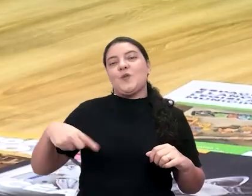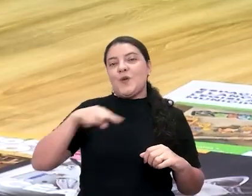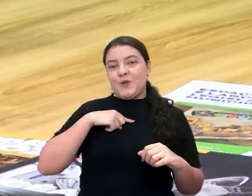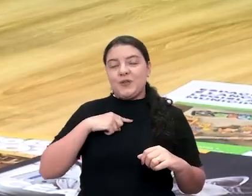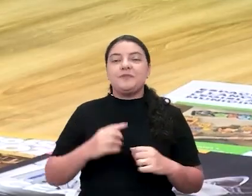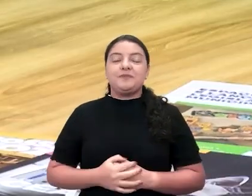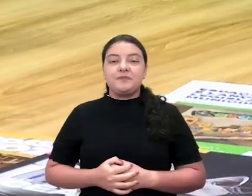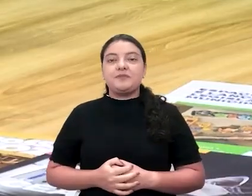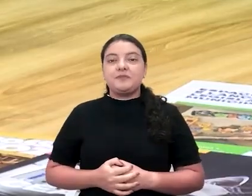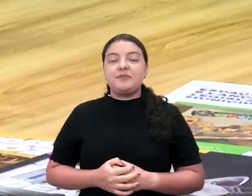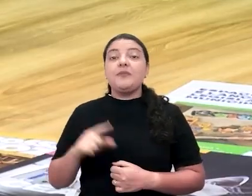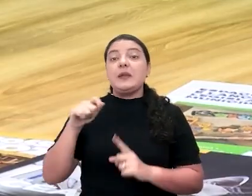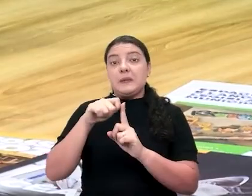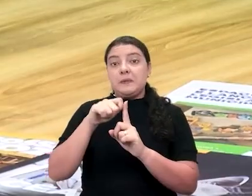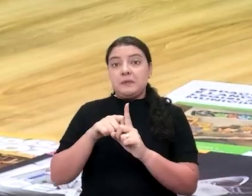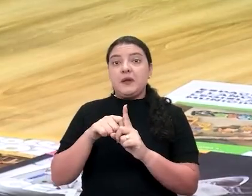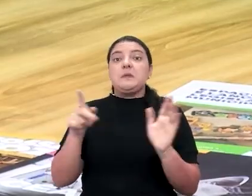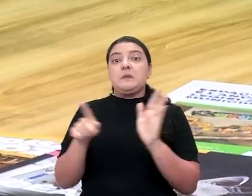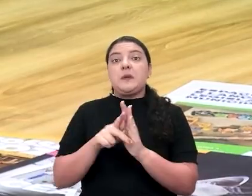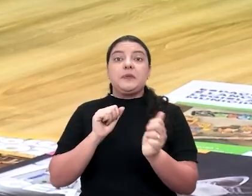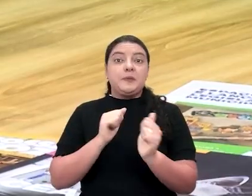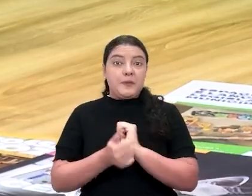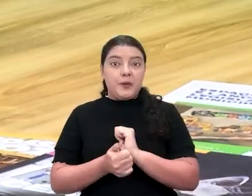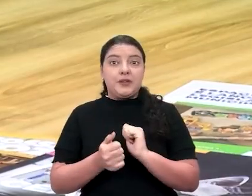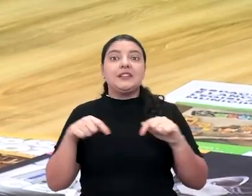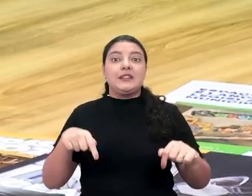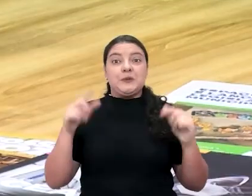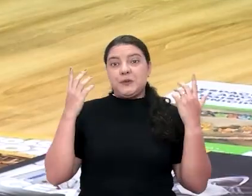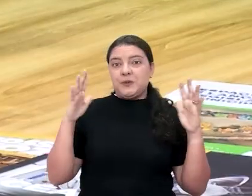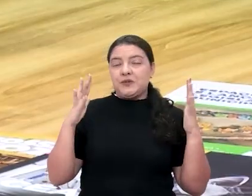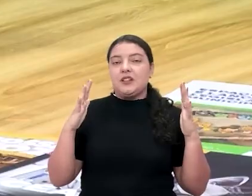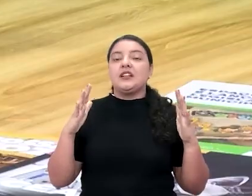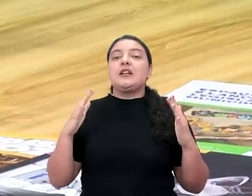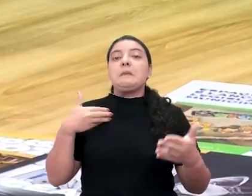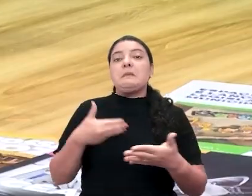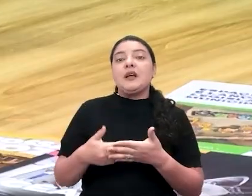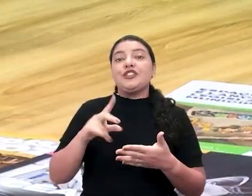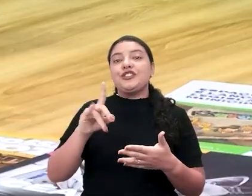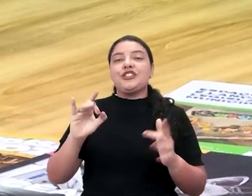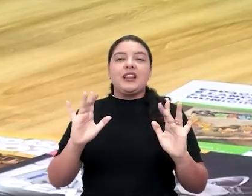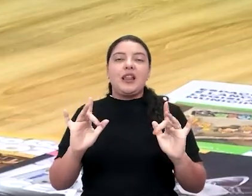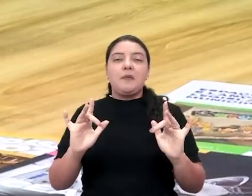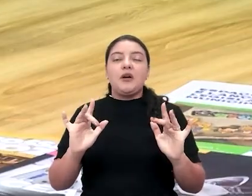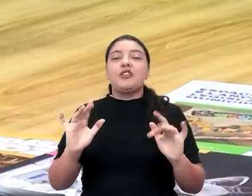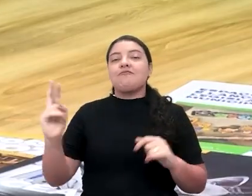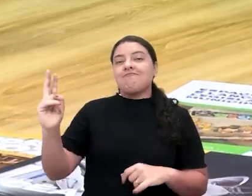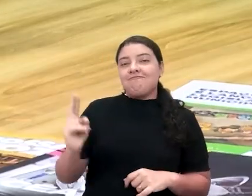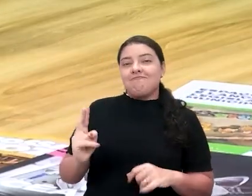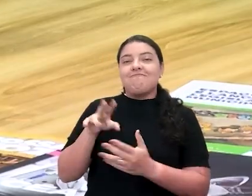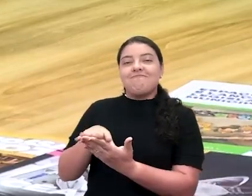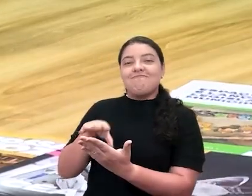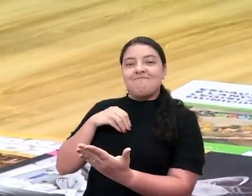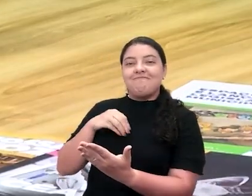Com certeza. Esse mês é o mês do esporte e tá chegando Dia dos Namorados. Eu pensei, nada melhor do que trazer meu casal